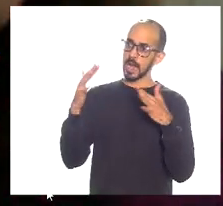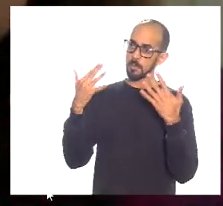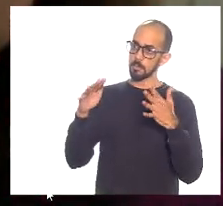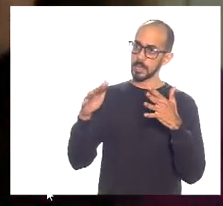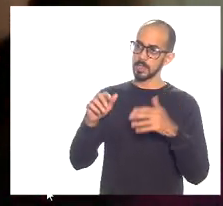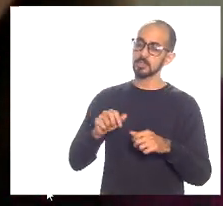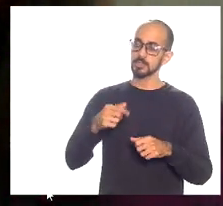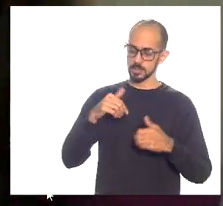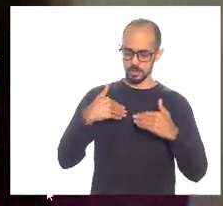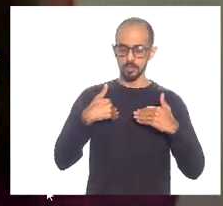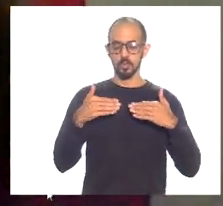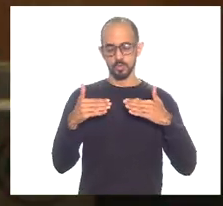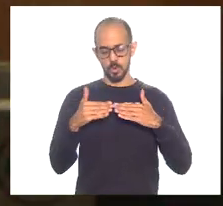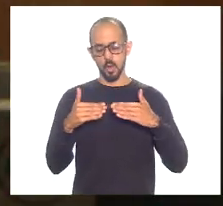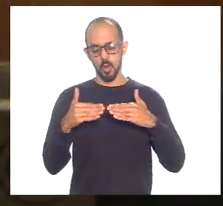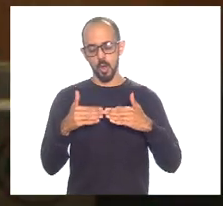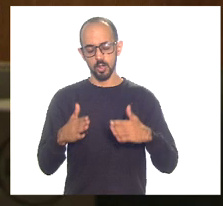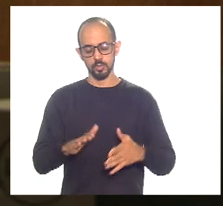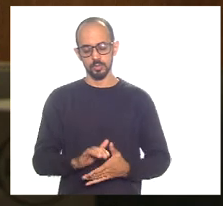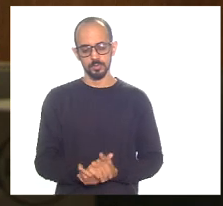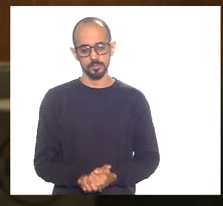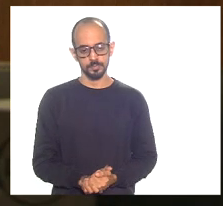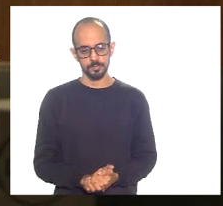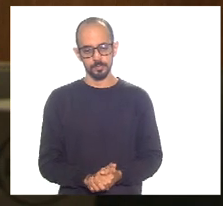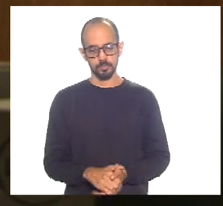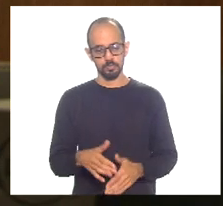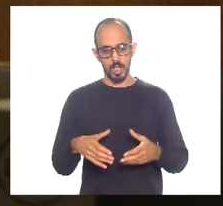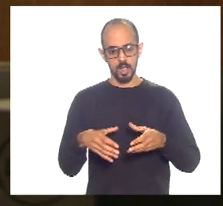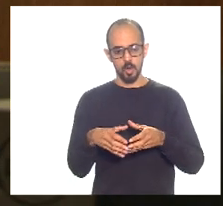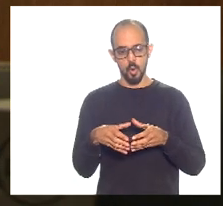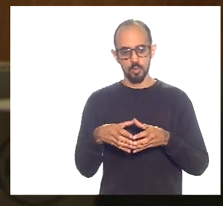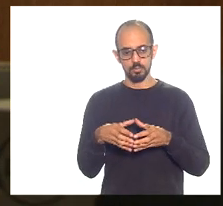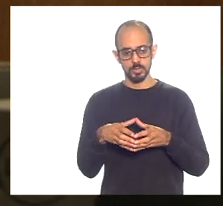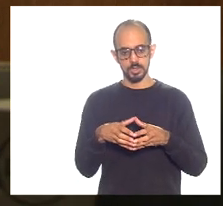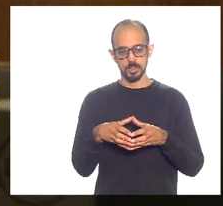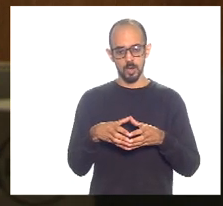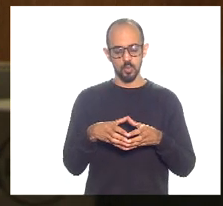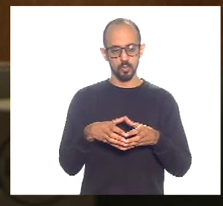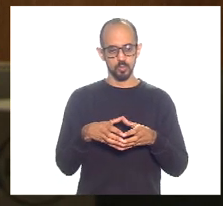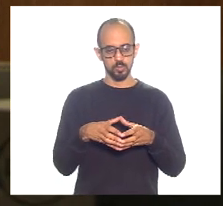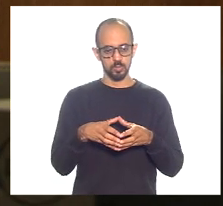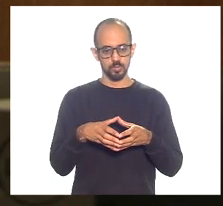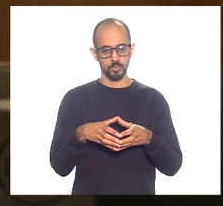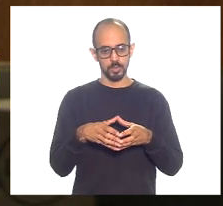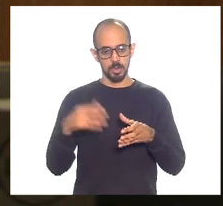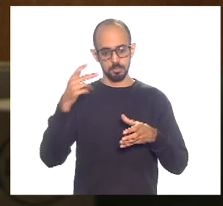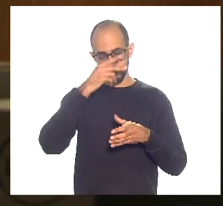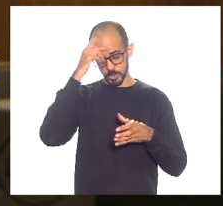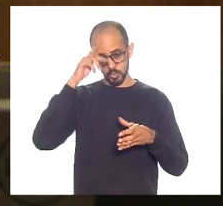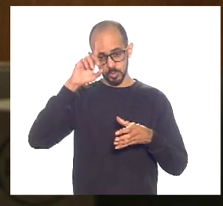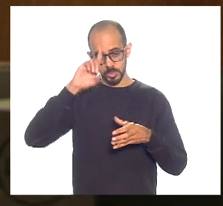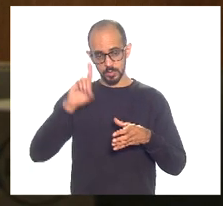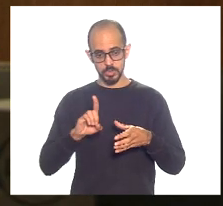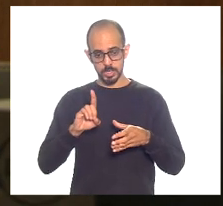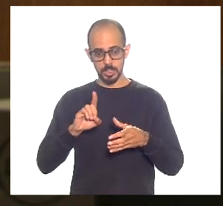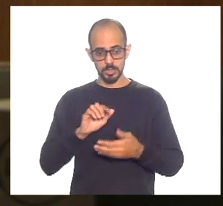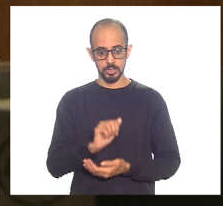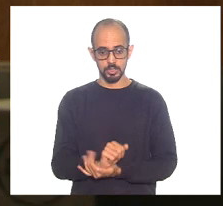parecer é favorável. Pela Comissão da Pessoa com Deficiência,